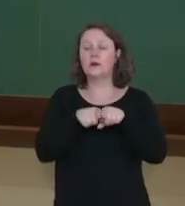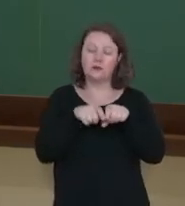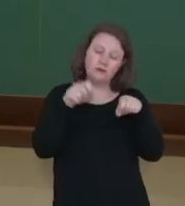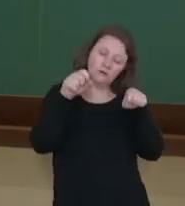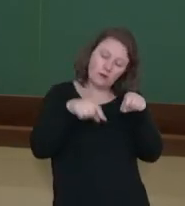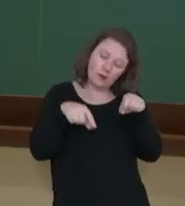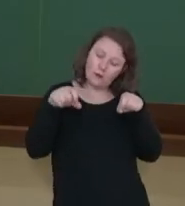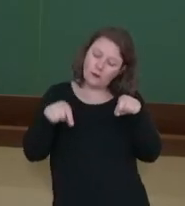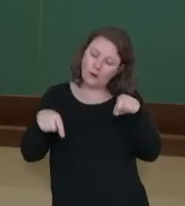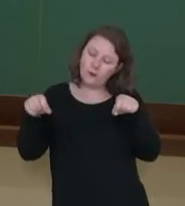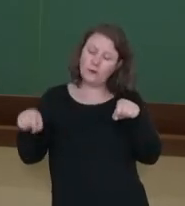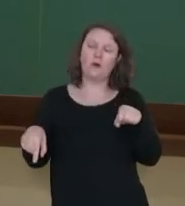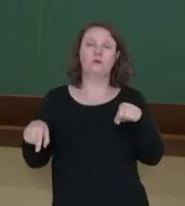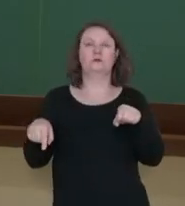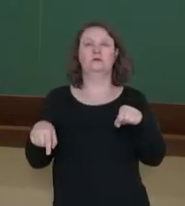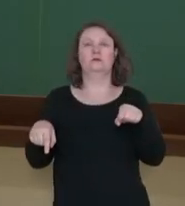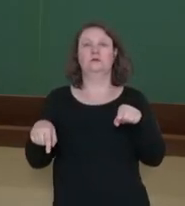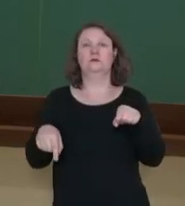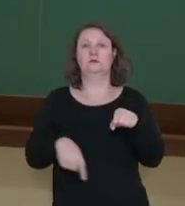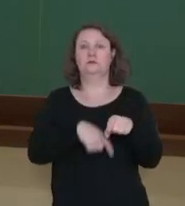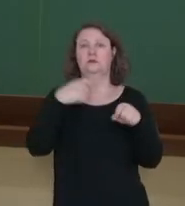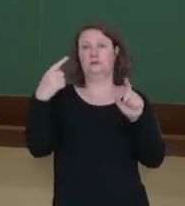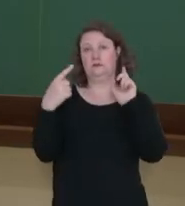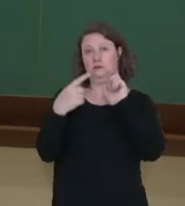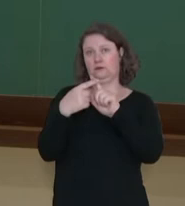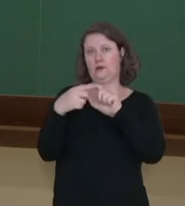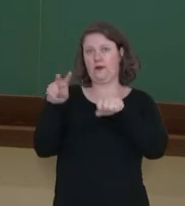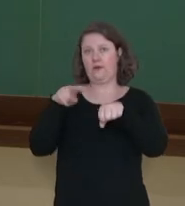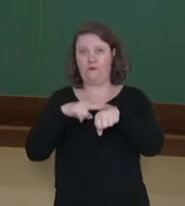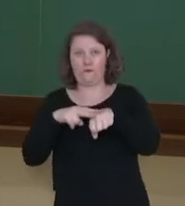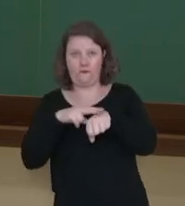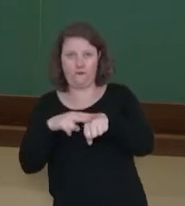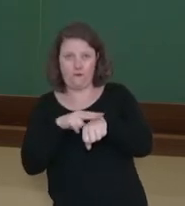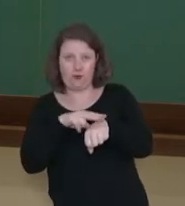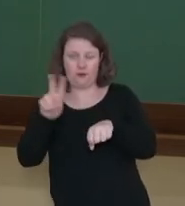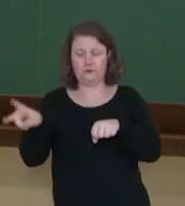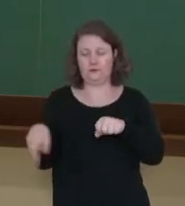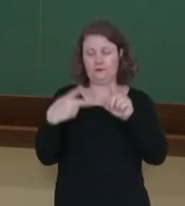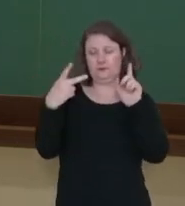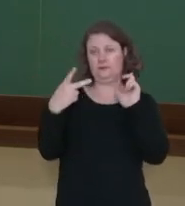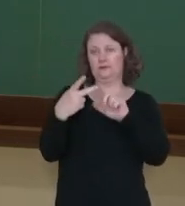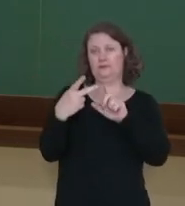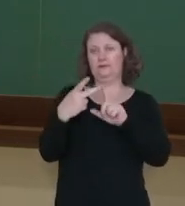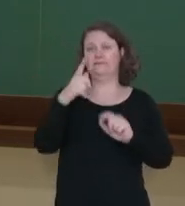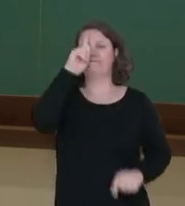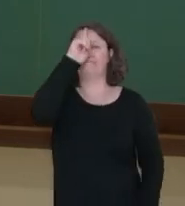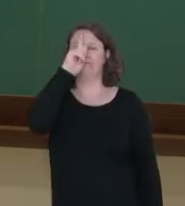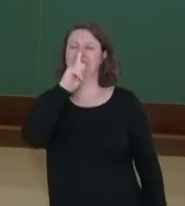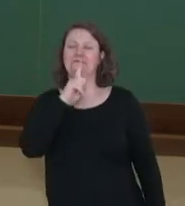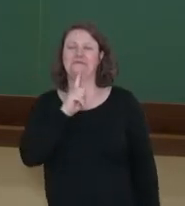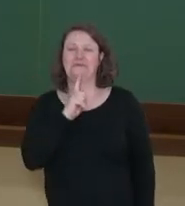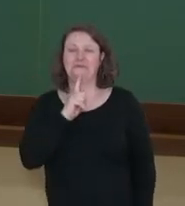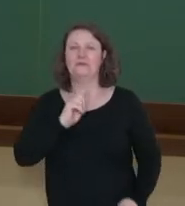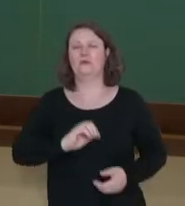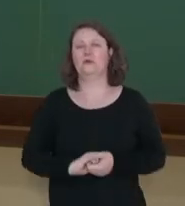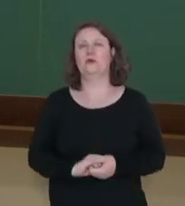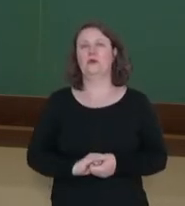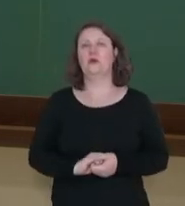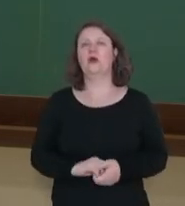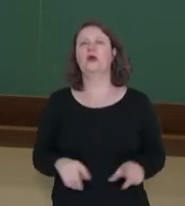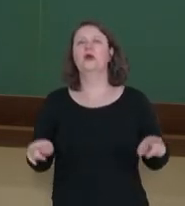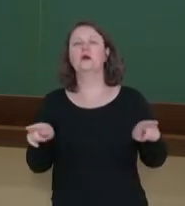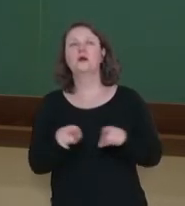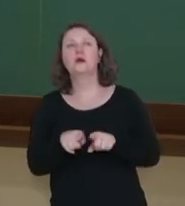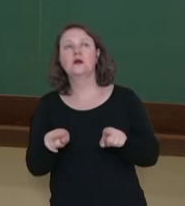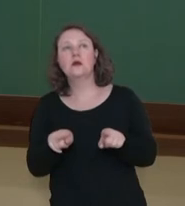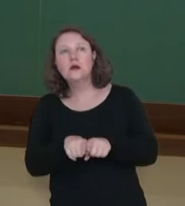sementes. Então, ele analisou sementes verdes e sementes amarelas. Depois, ele analisou